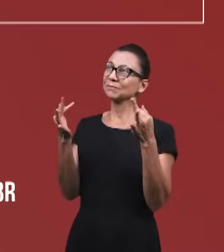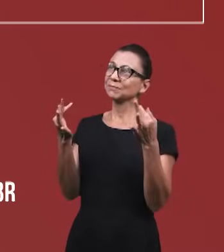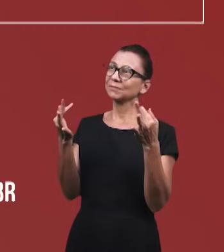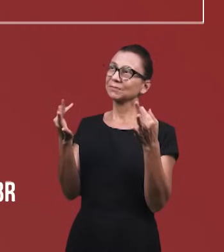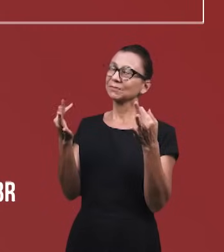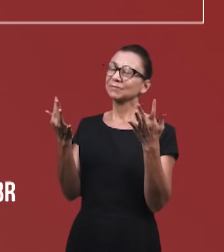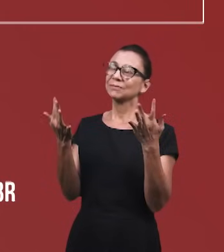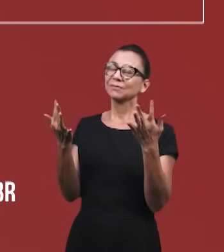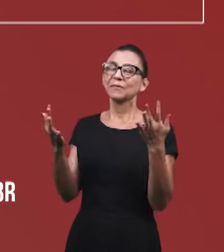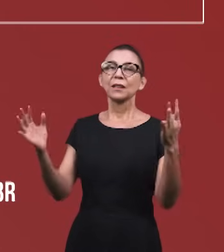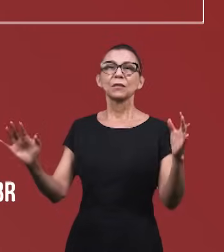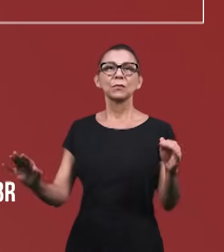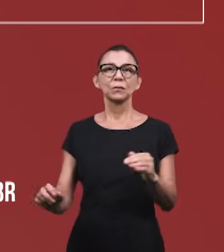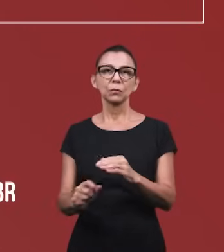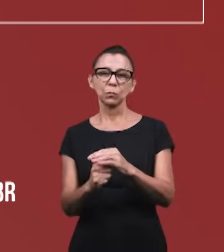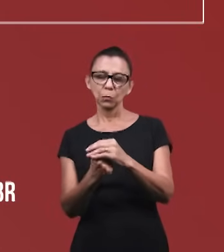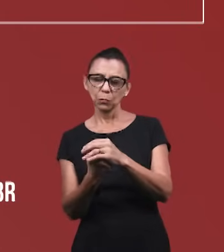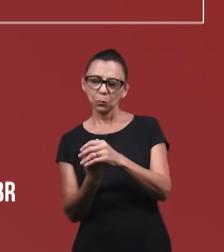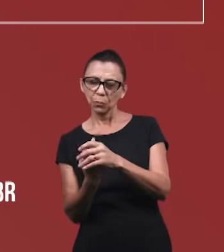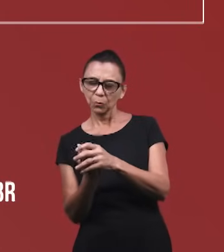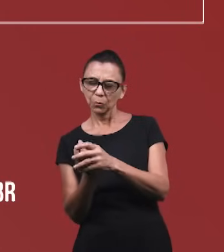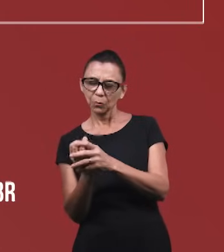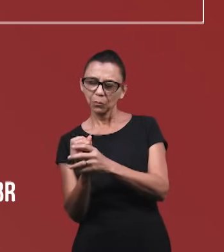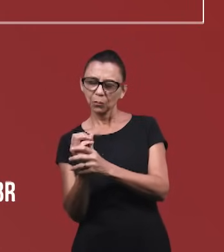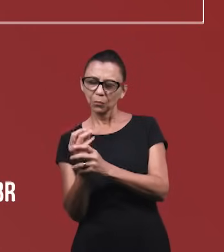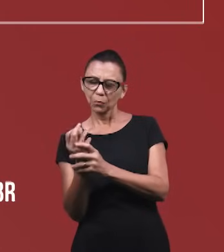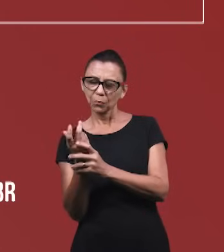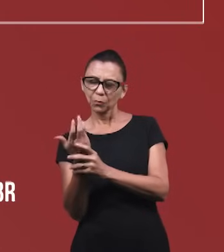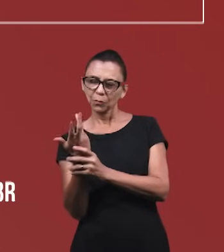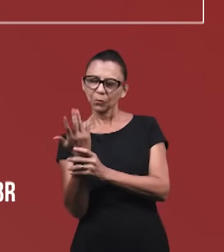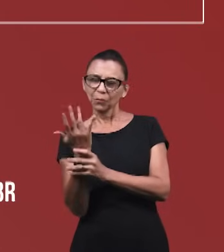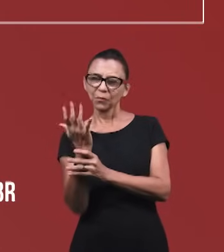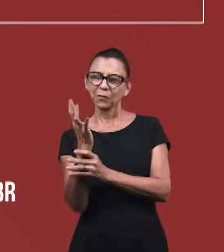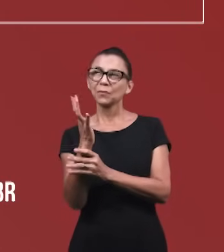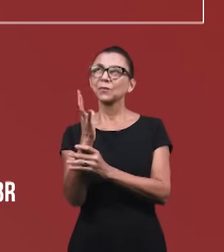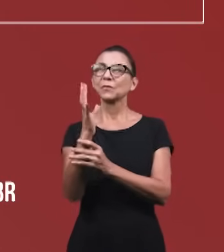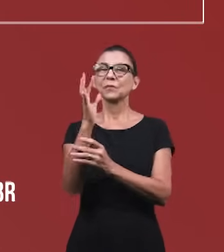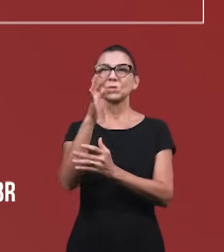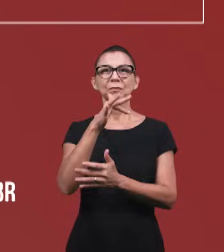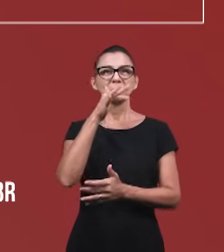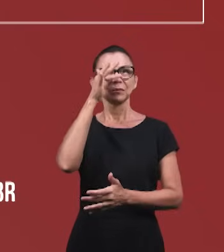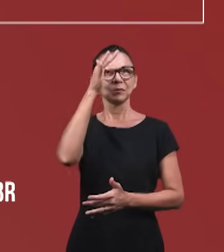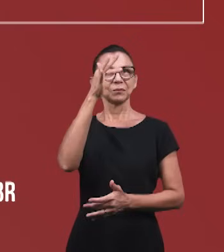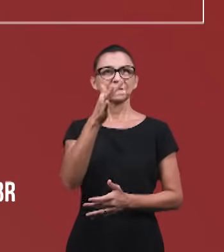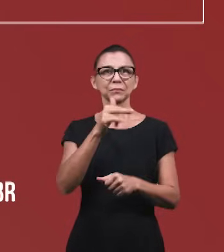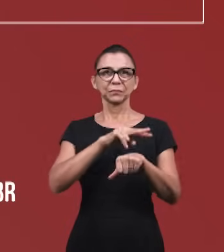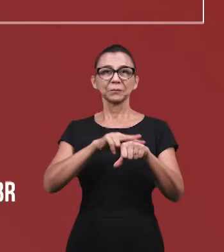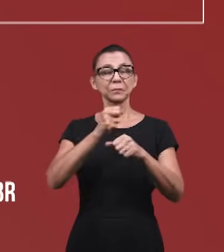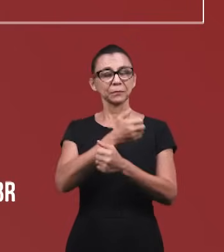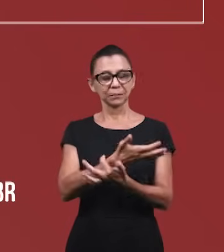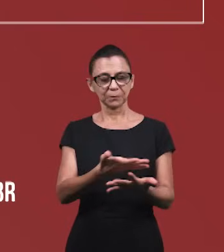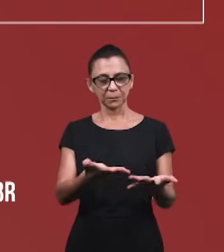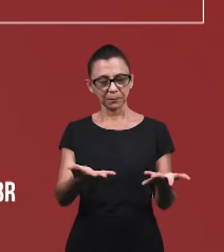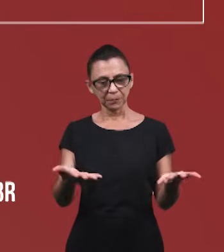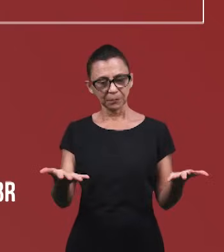jardim como uma flor pequena em teu